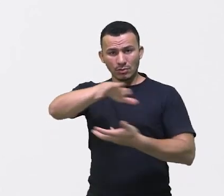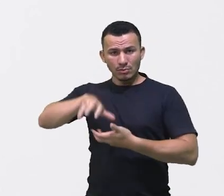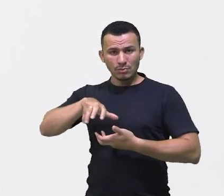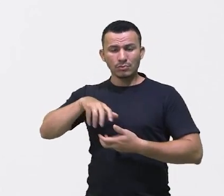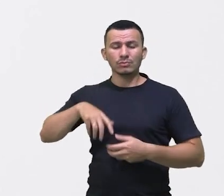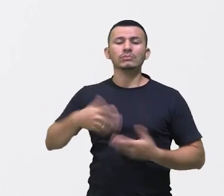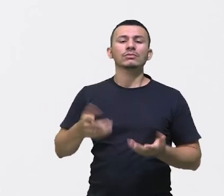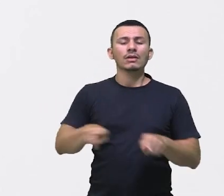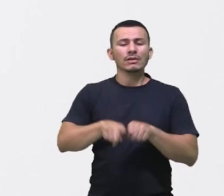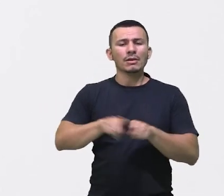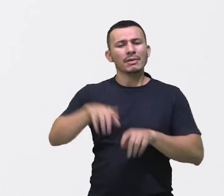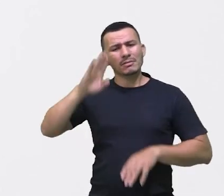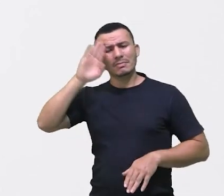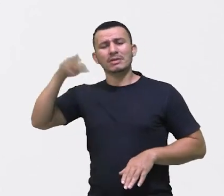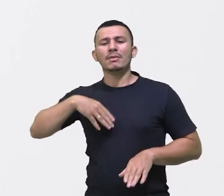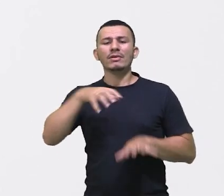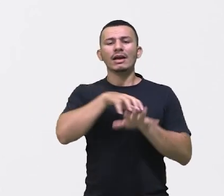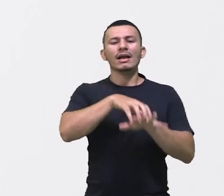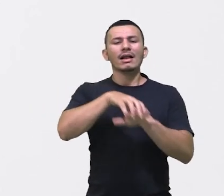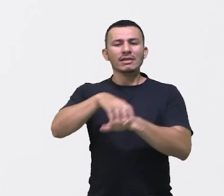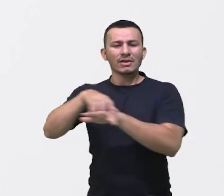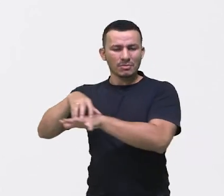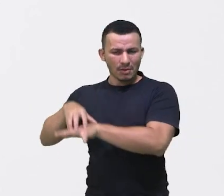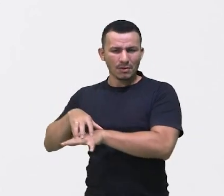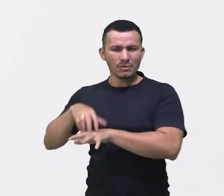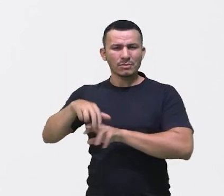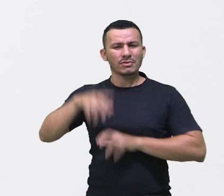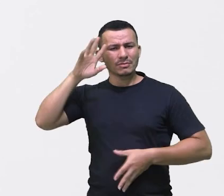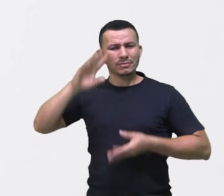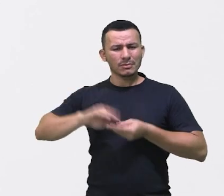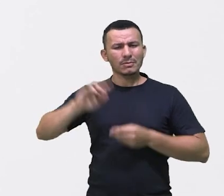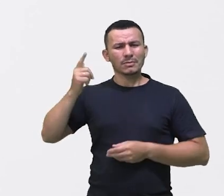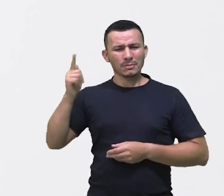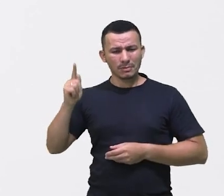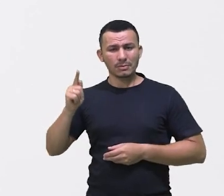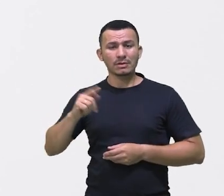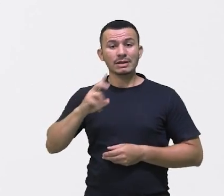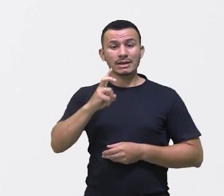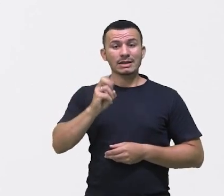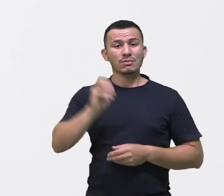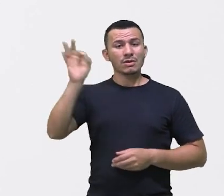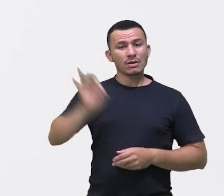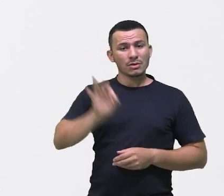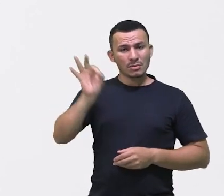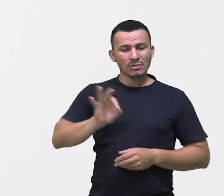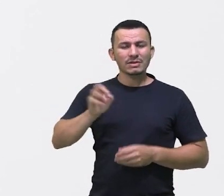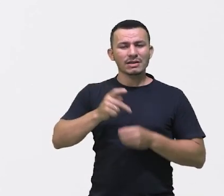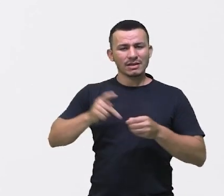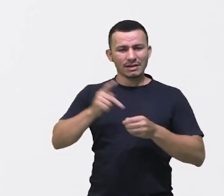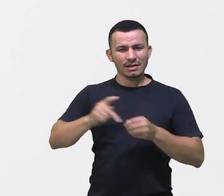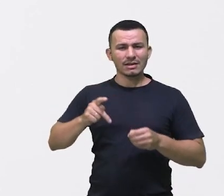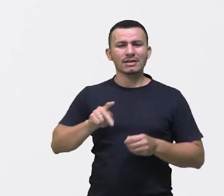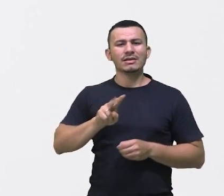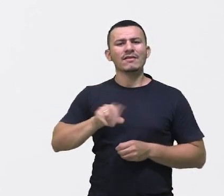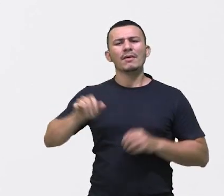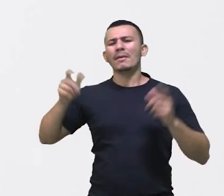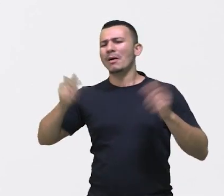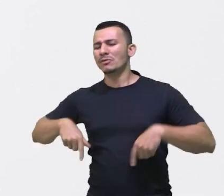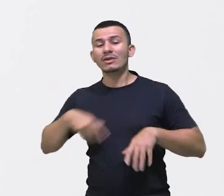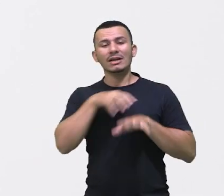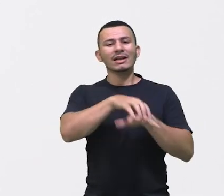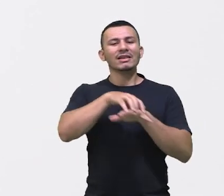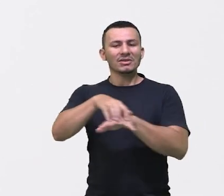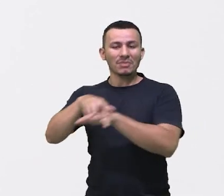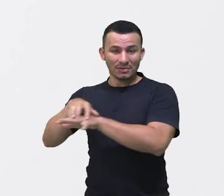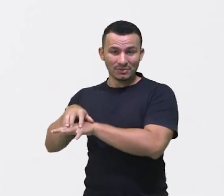de transporte é o principal destino desse óleo, 50% de tudo que é produzido de petróleo vai para o meio de